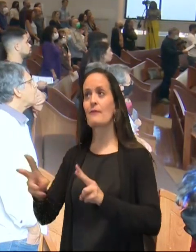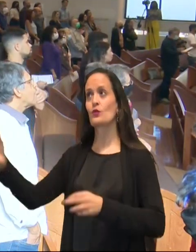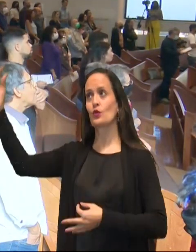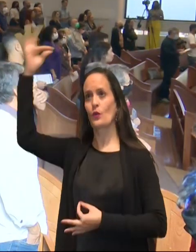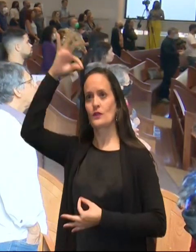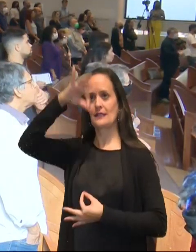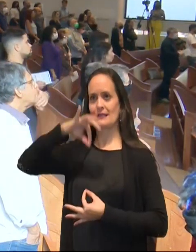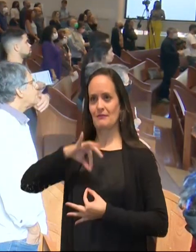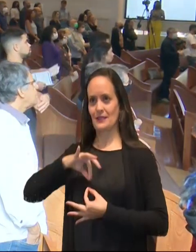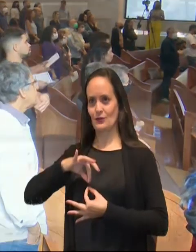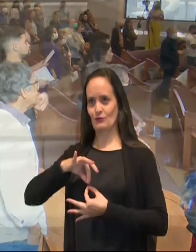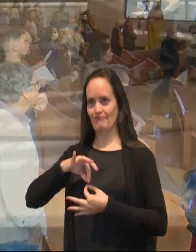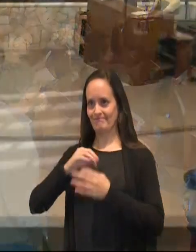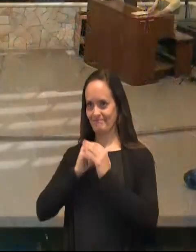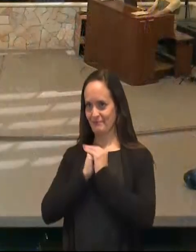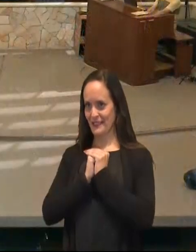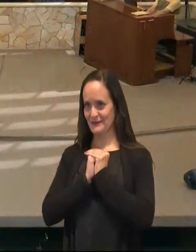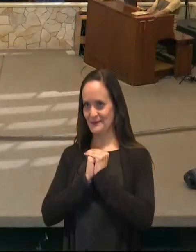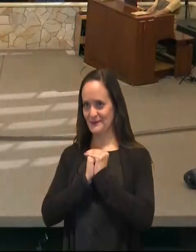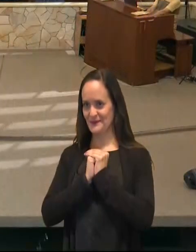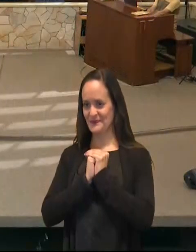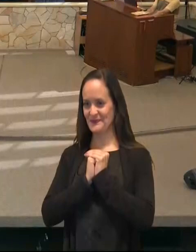presença. Cantemos.